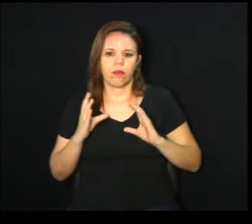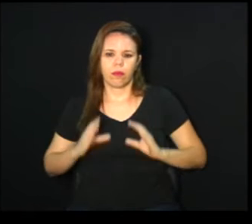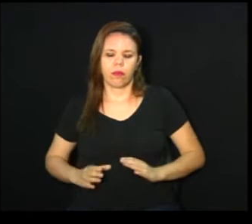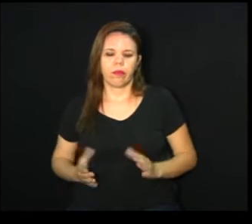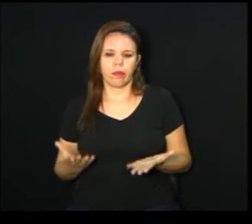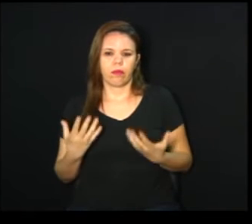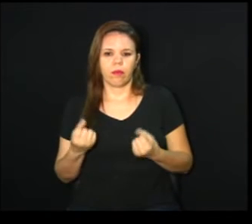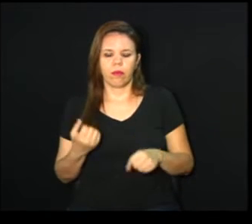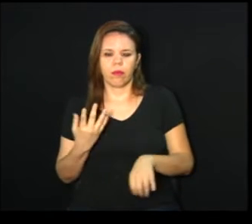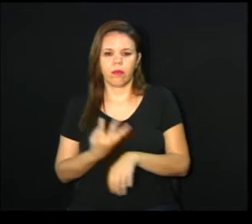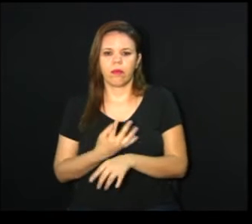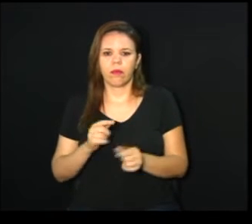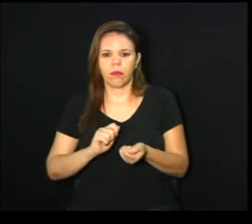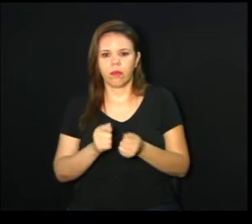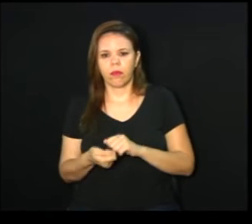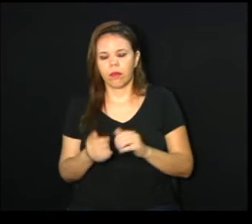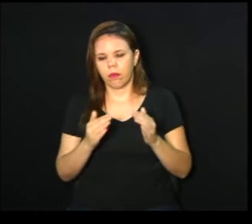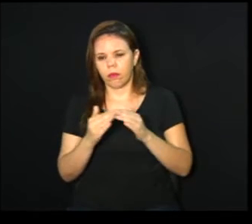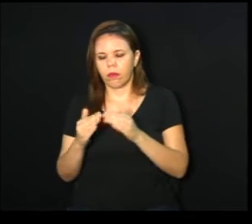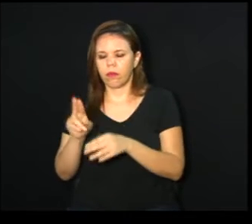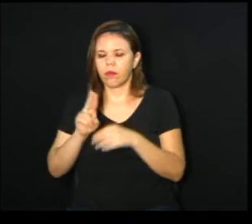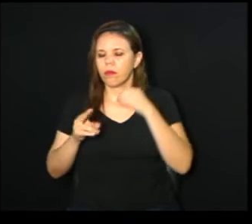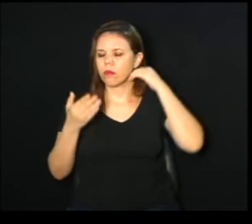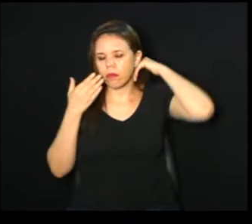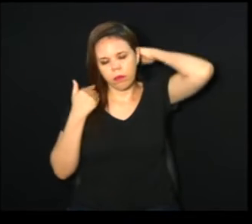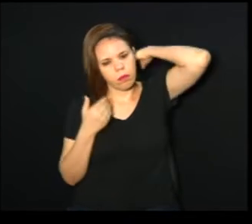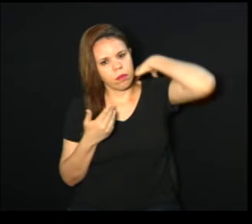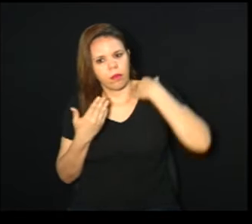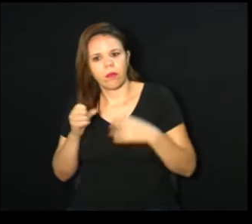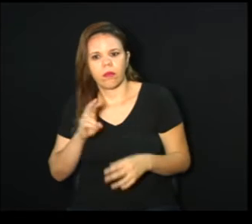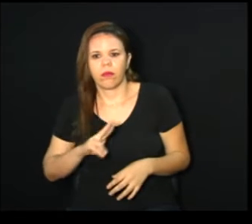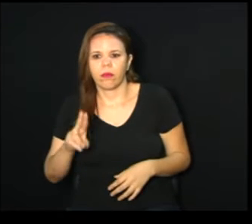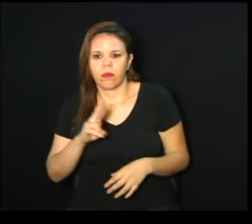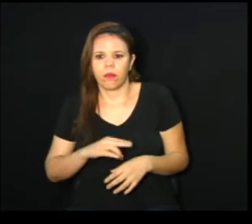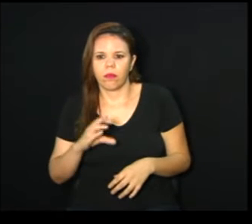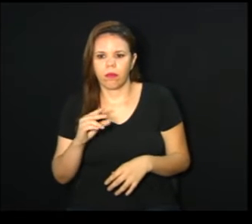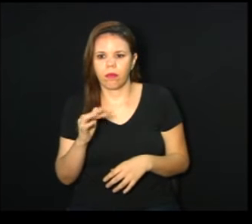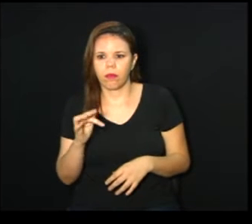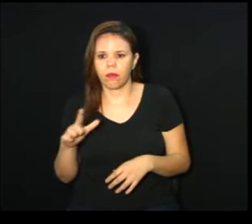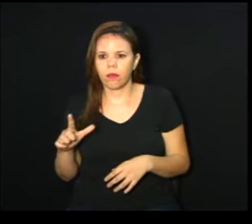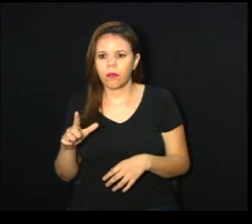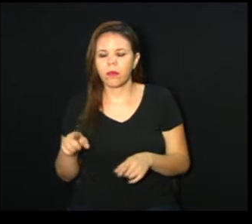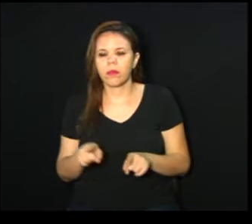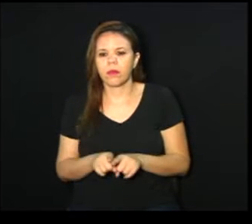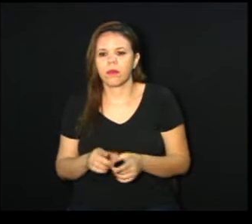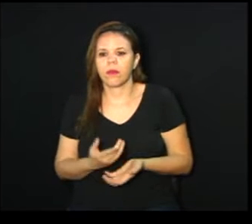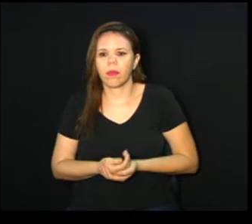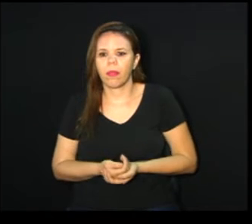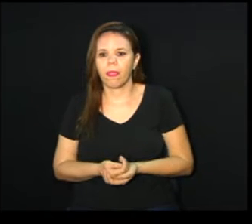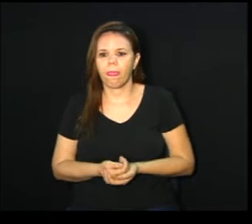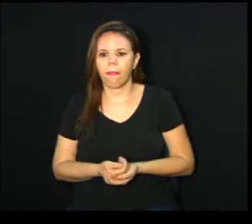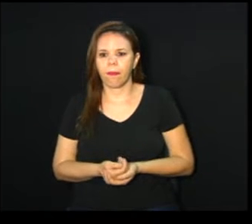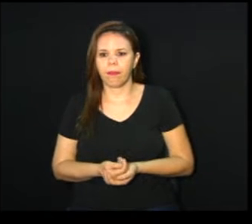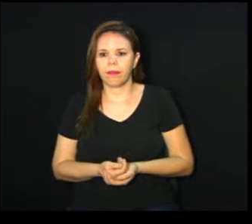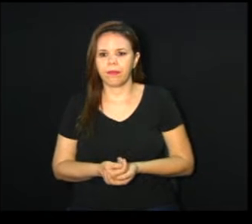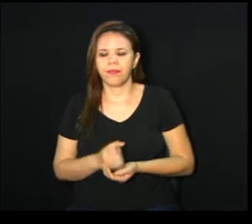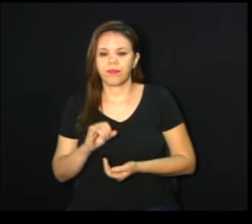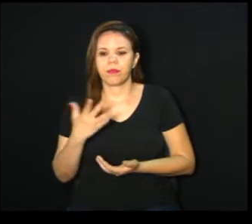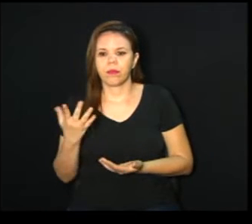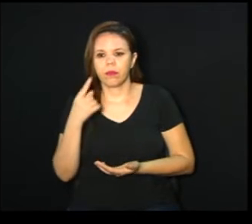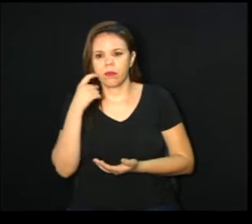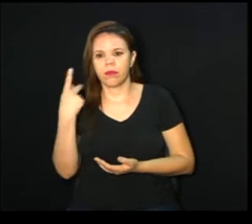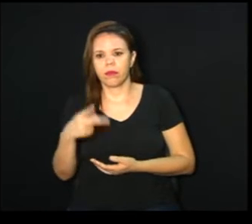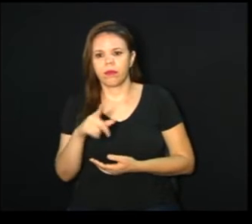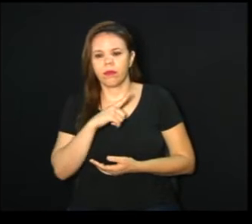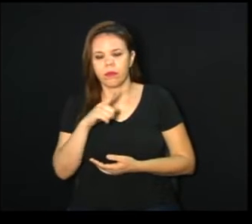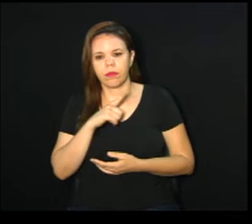e como poderia ser utilizada essa energia, se ele poderia se desconectar da rede da CPFL e, porventura, se seria interesse ele ter